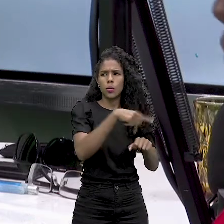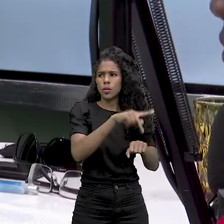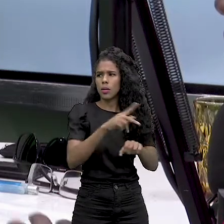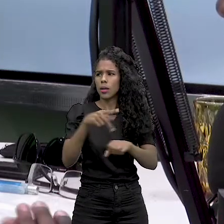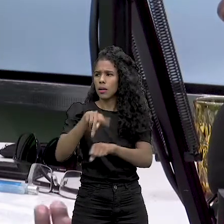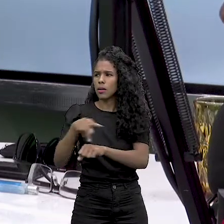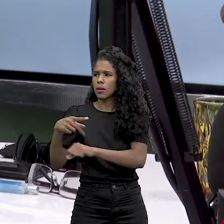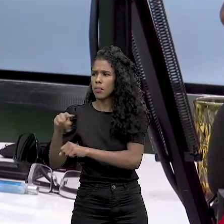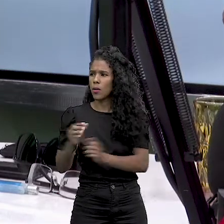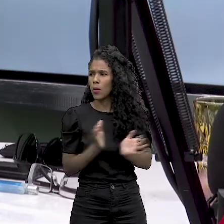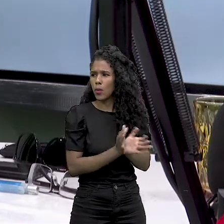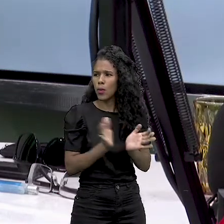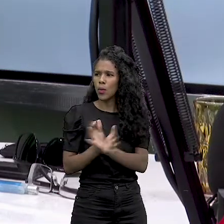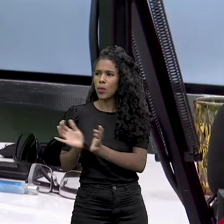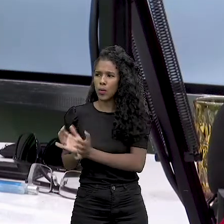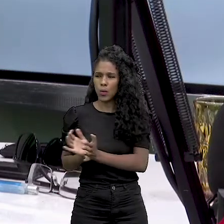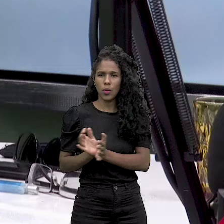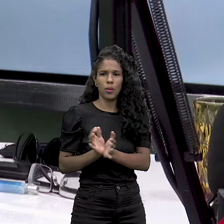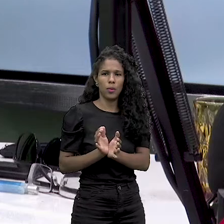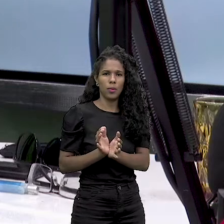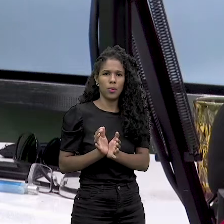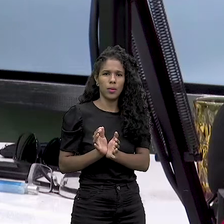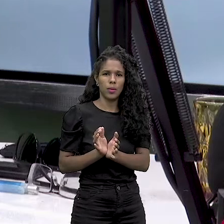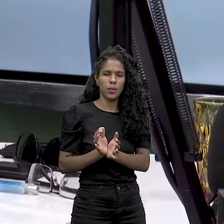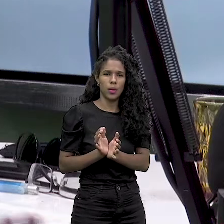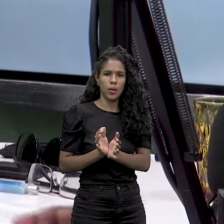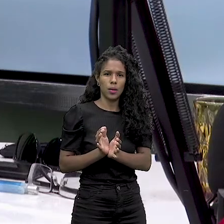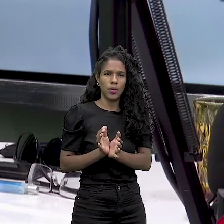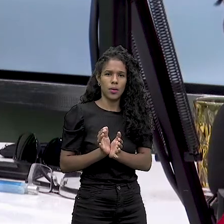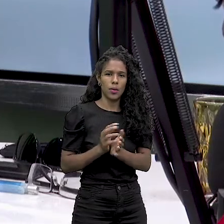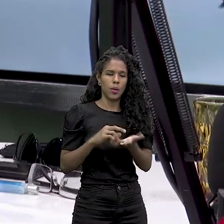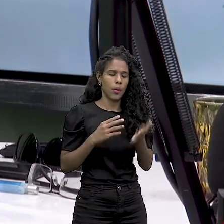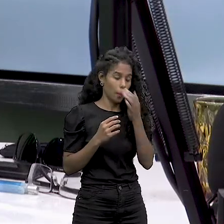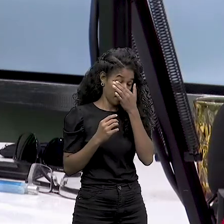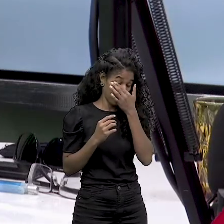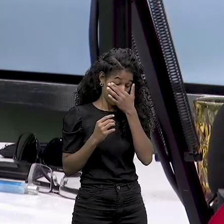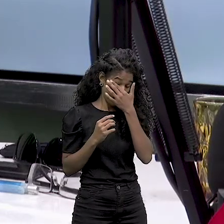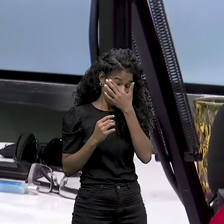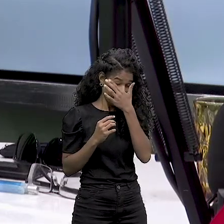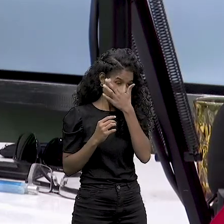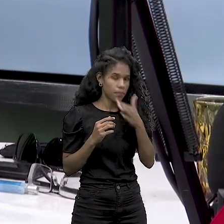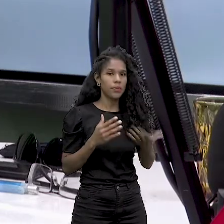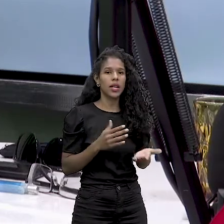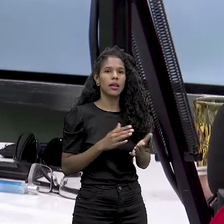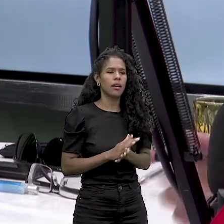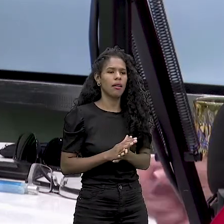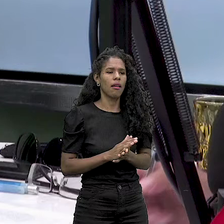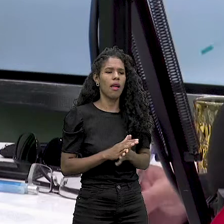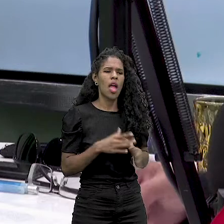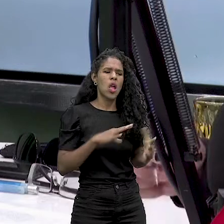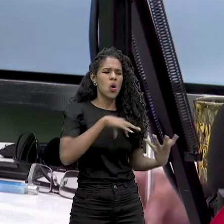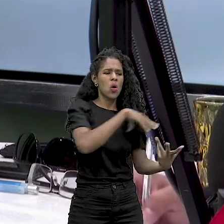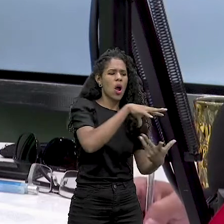eles juntam vários países para celebrar acordos para facilitar a circulação de mercadorias, tá?